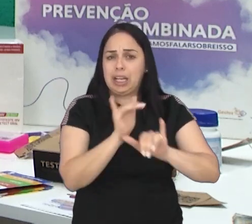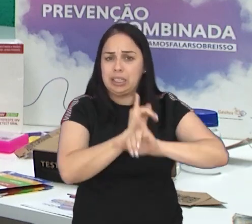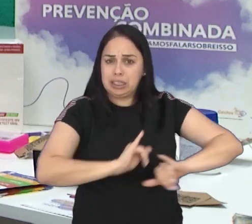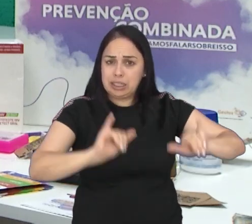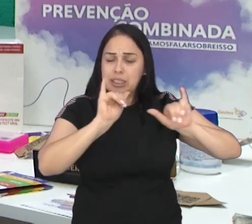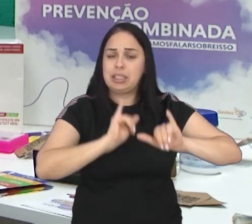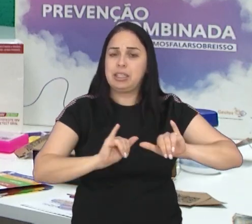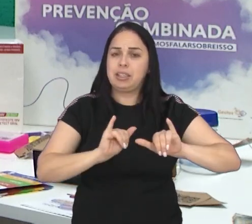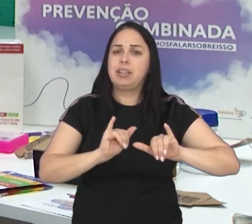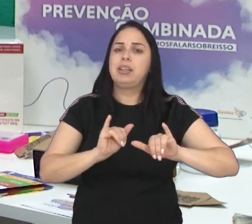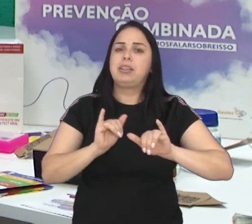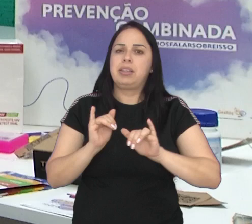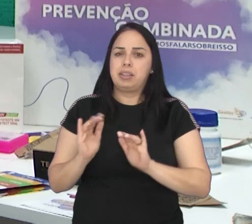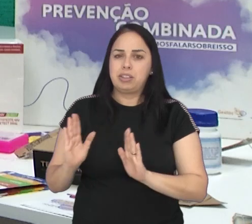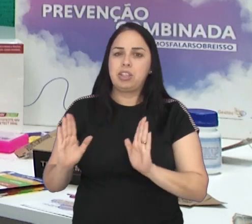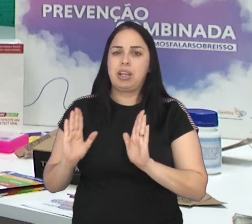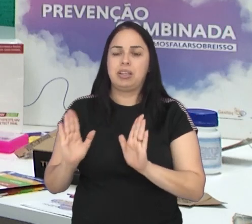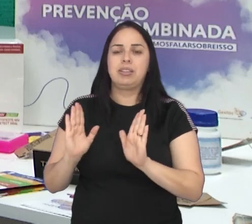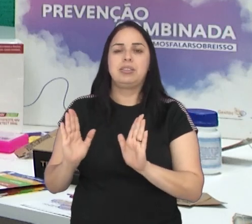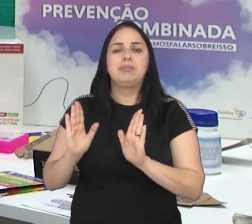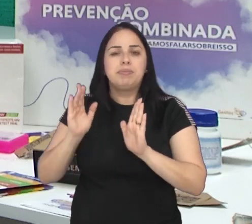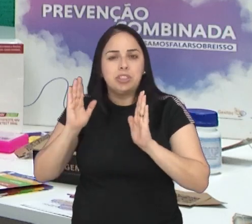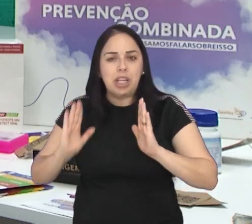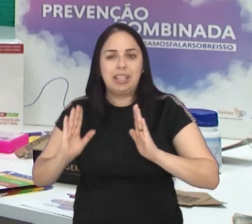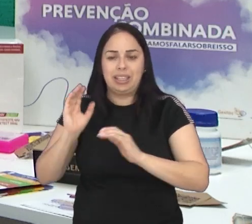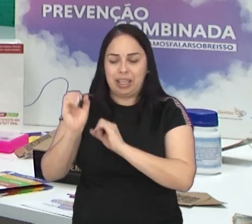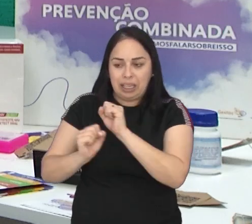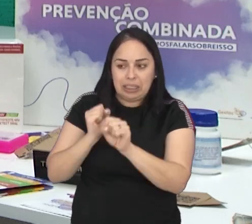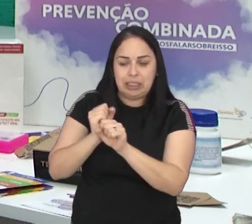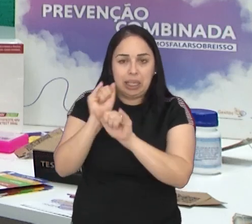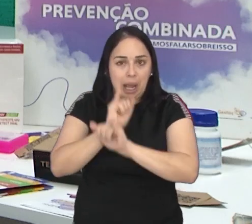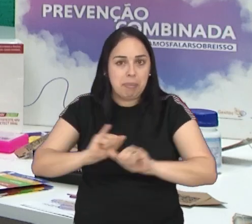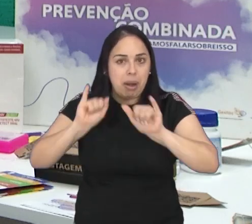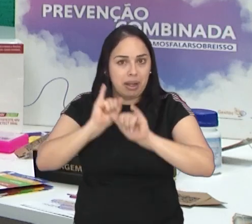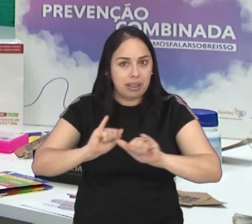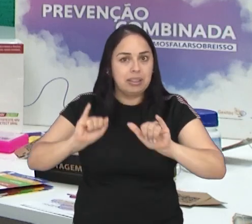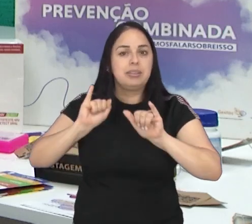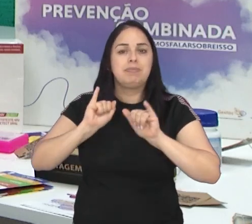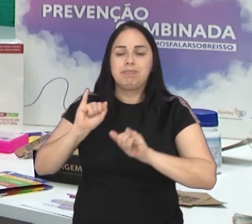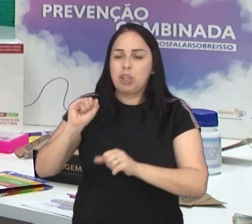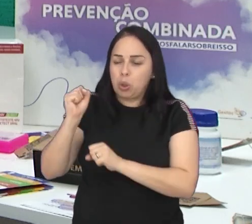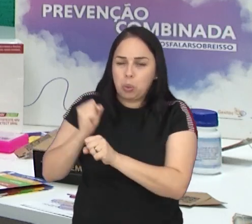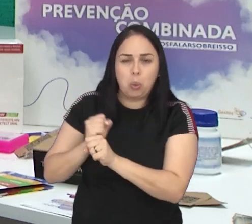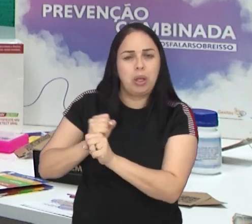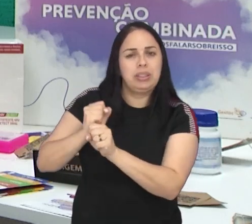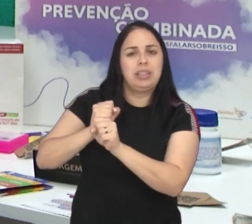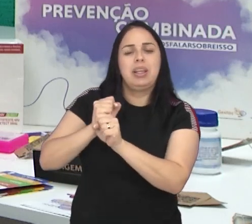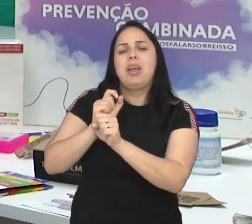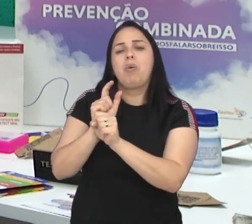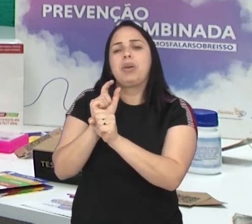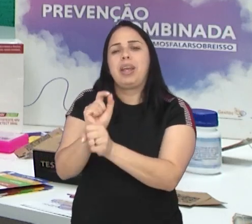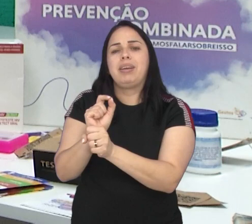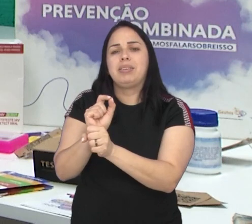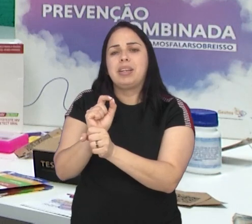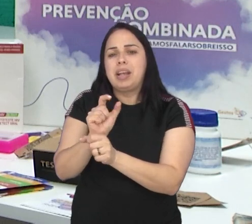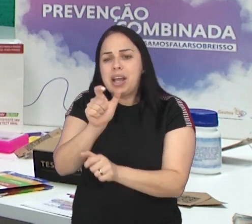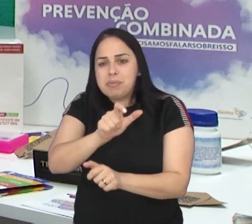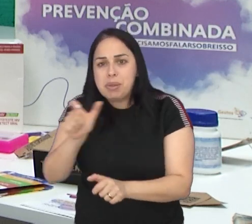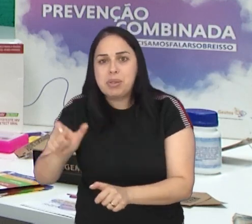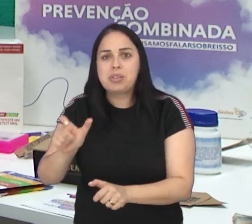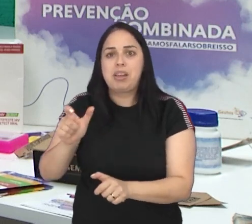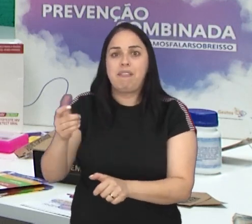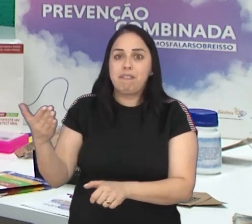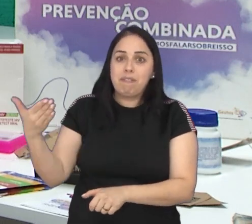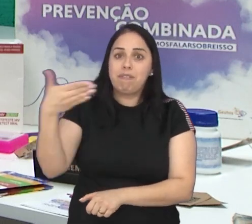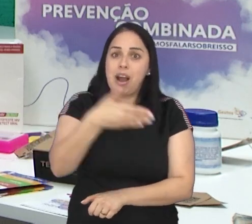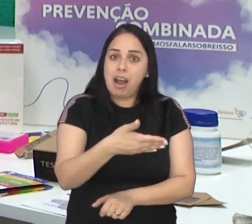longo do ano. Então, a campanha Fique Sabendo, ela já existe há vários anos e o objetivo principal é fomentar